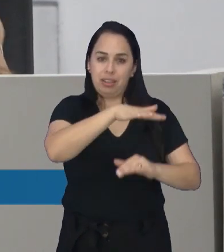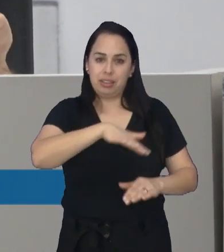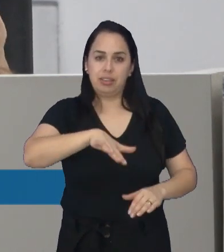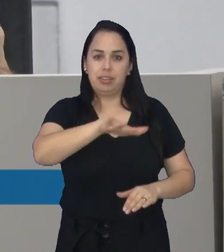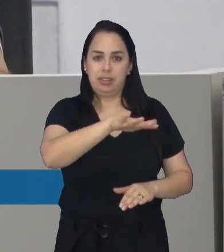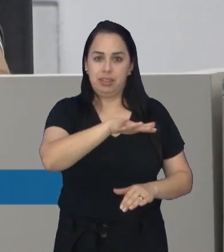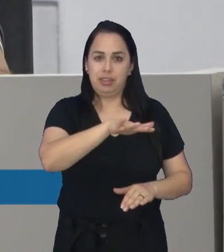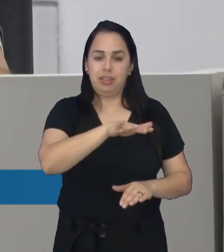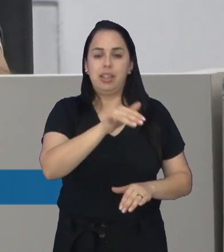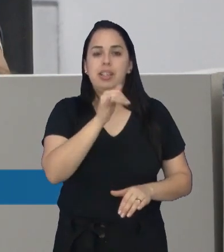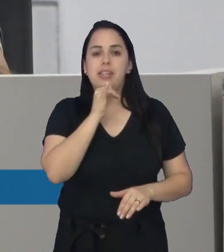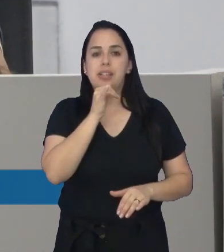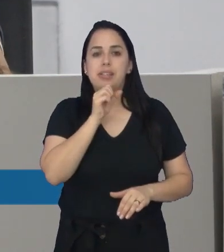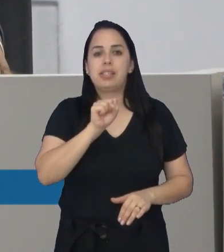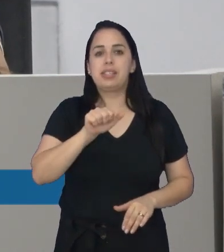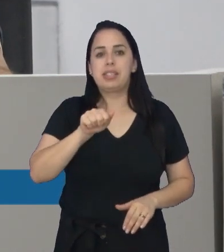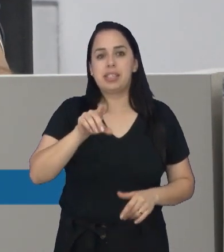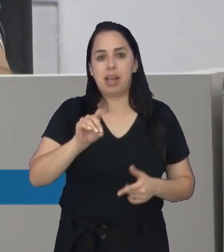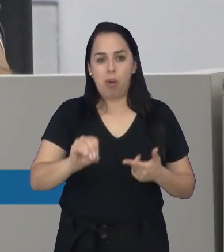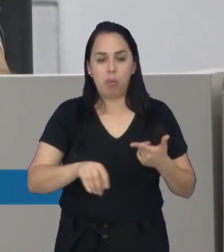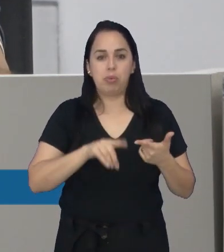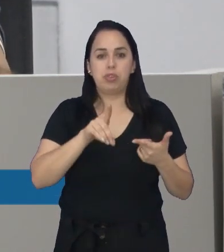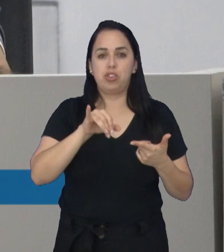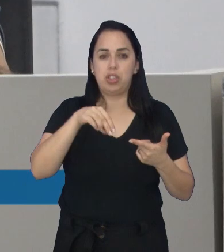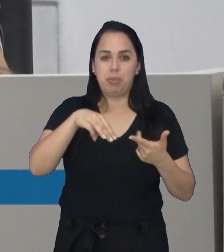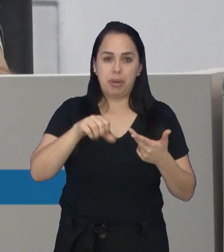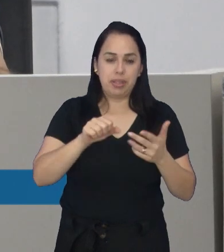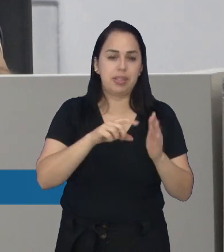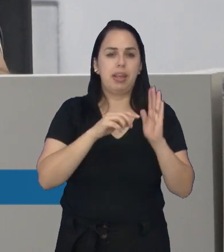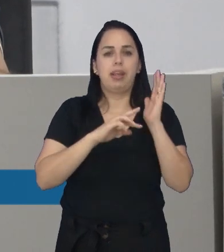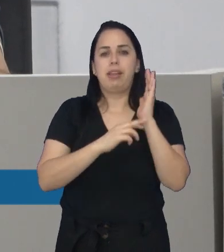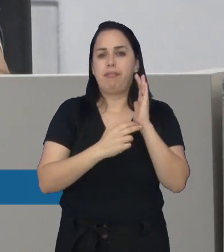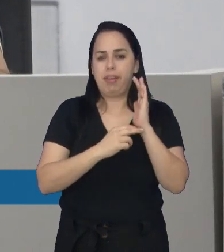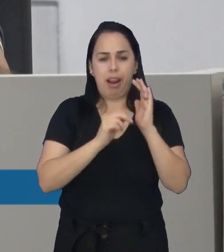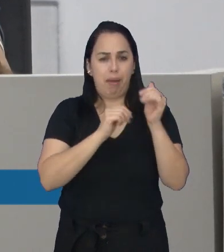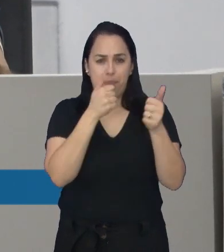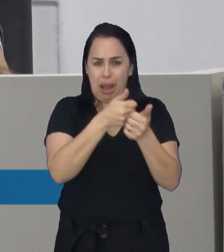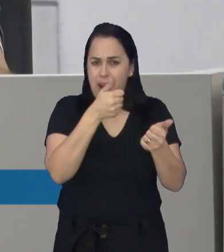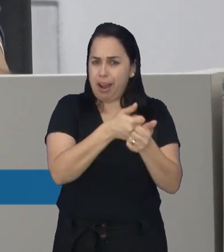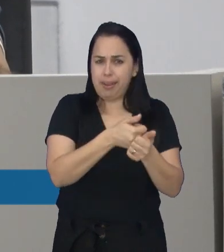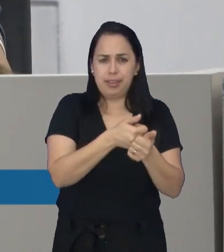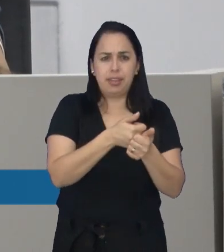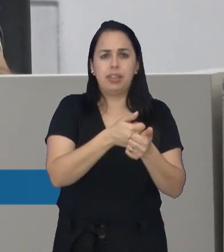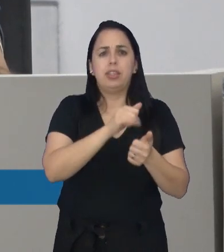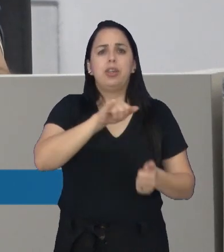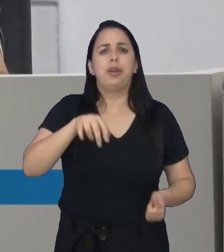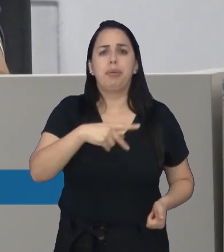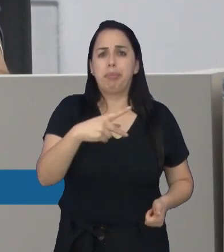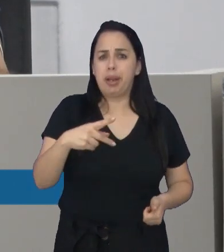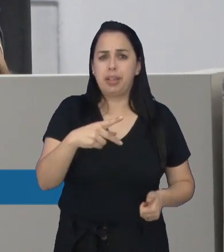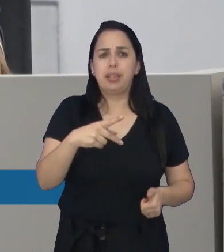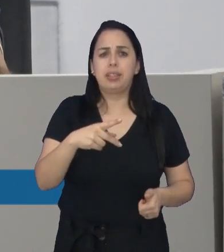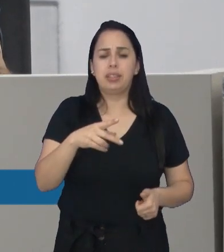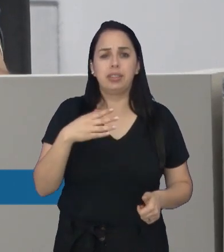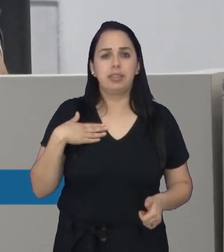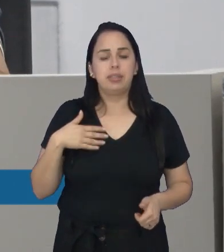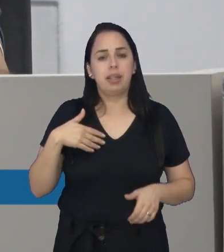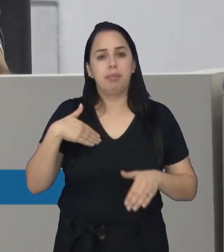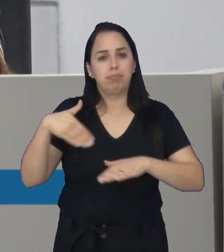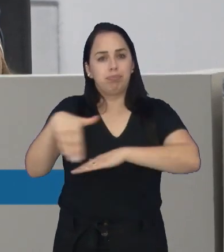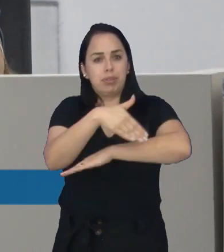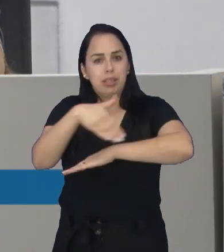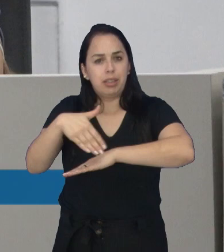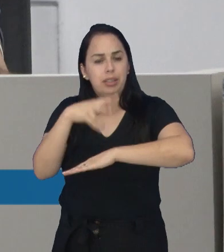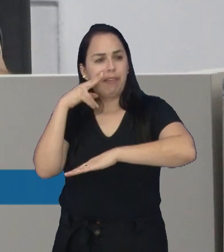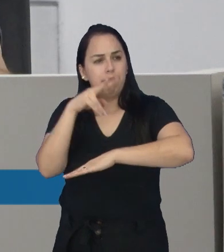um esvaziamento do som de imãs a gente tem esvaziamento da vida industrial de algumas localidades Jardim Paulista Monte Castelo você passa na Avenida Brasil